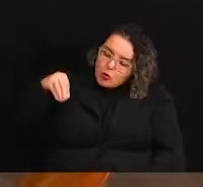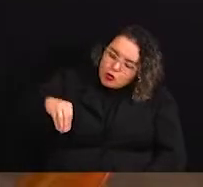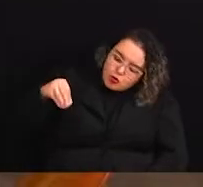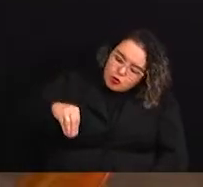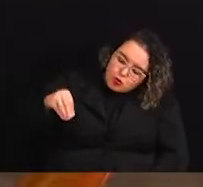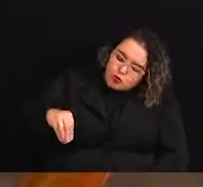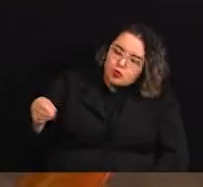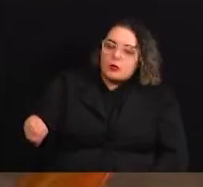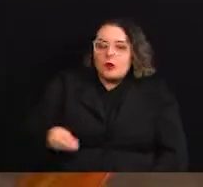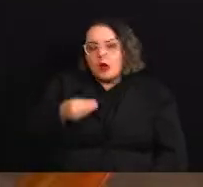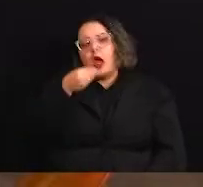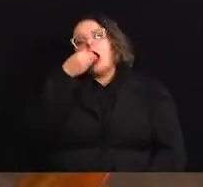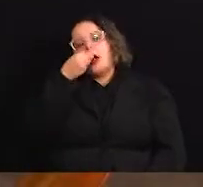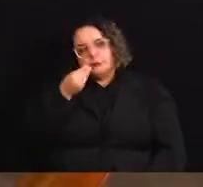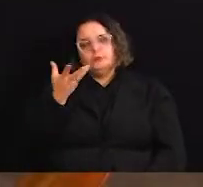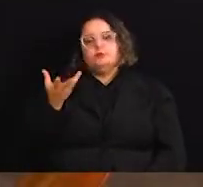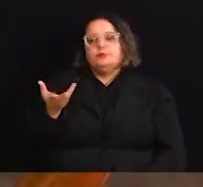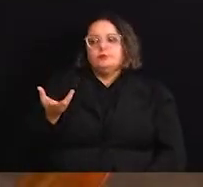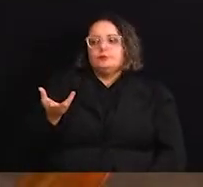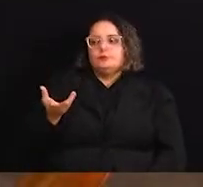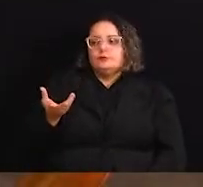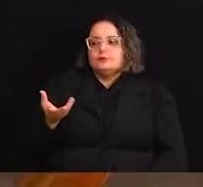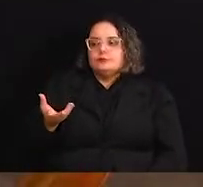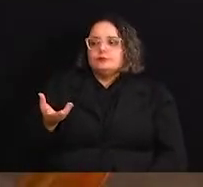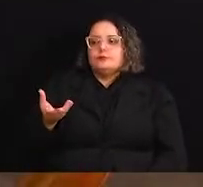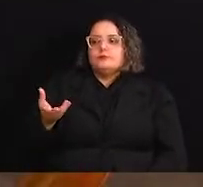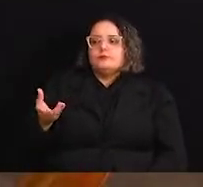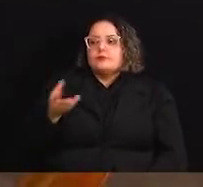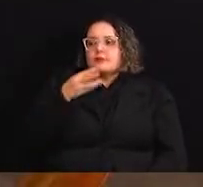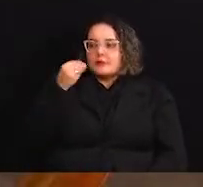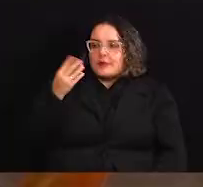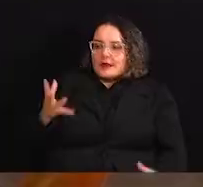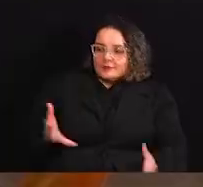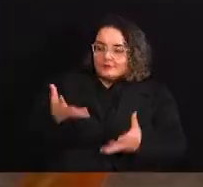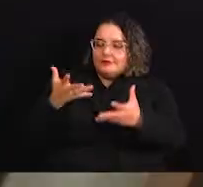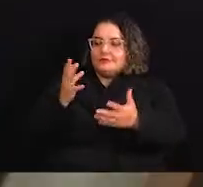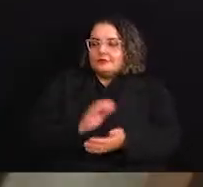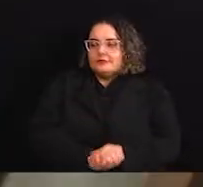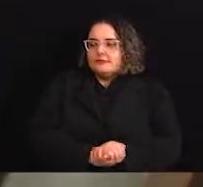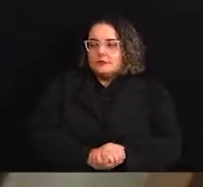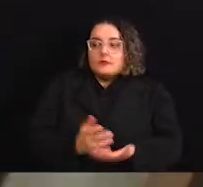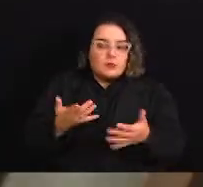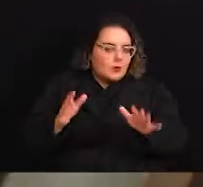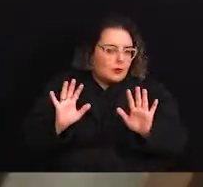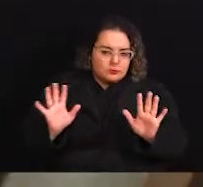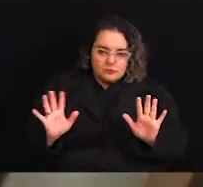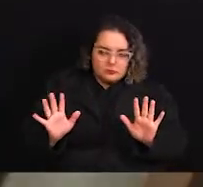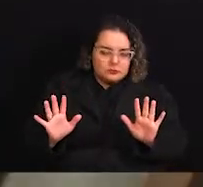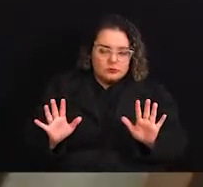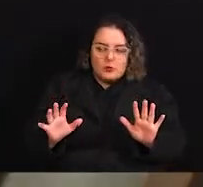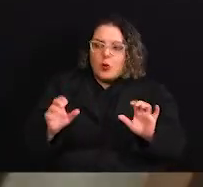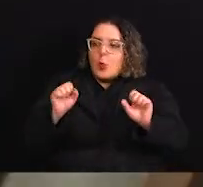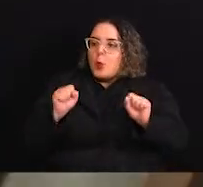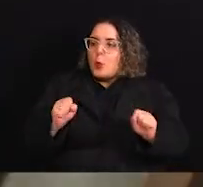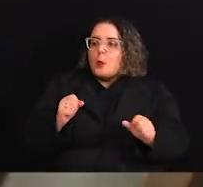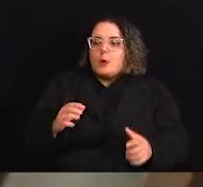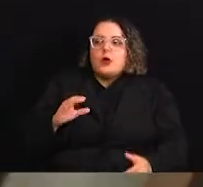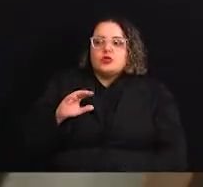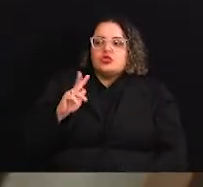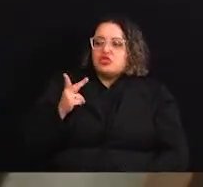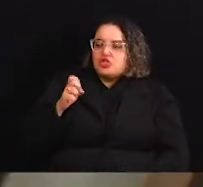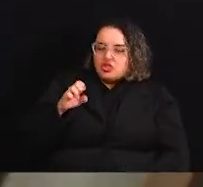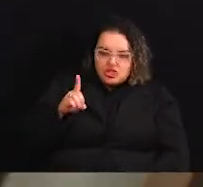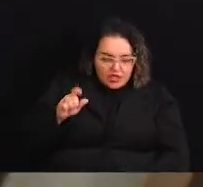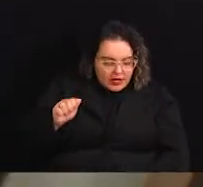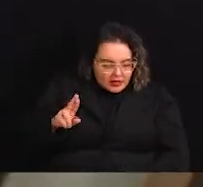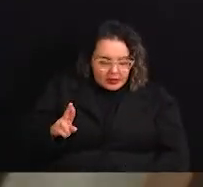uma pinceladinha lá no catupiry e come. Que é para dar aquela turbinada. Isso, se você não quiser o catupiry também, você pode substituir por